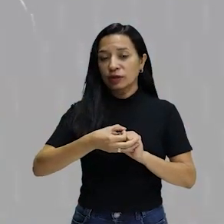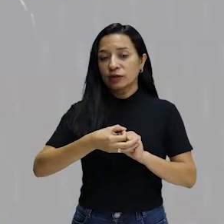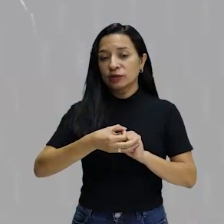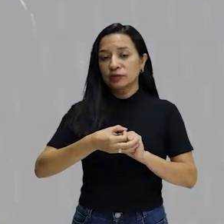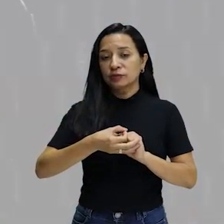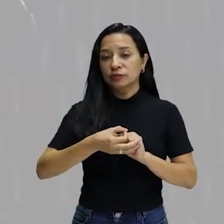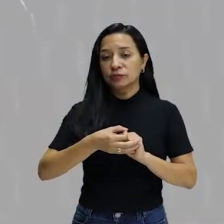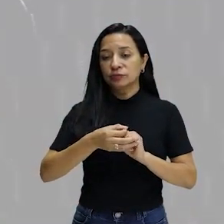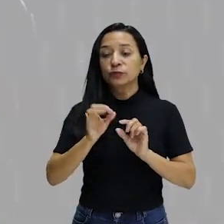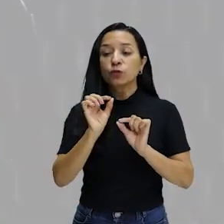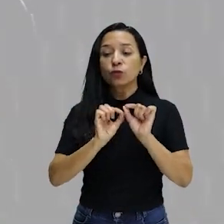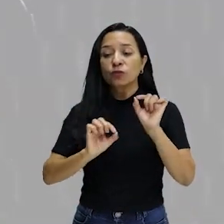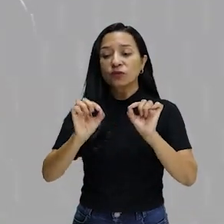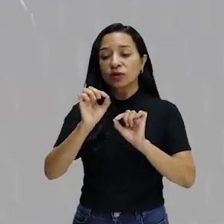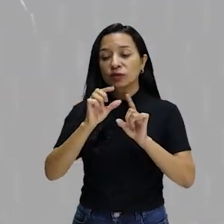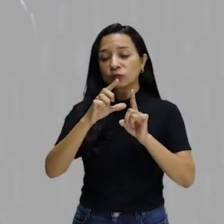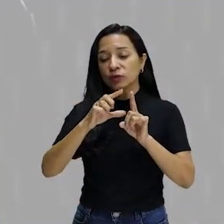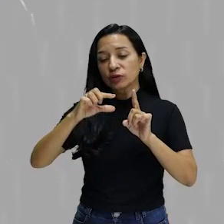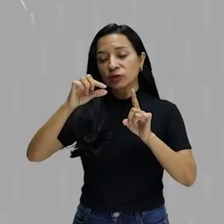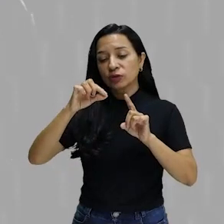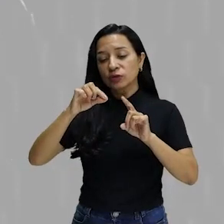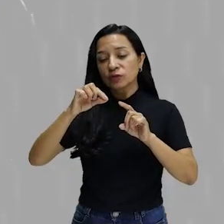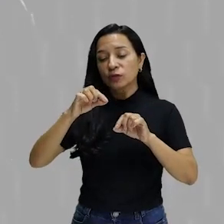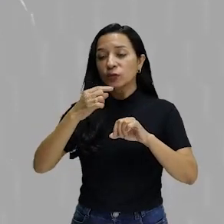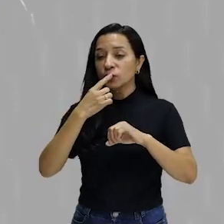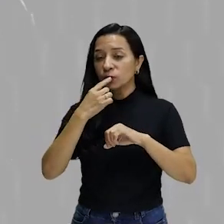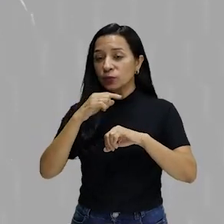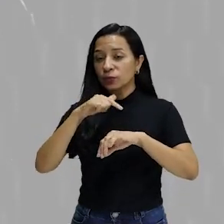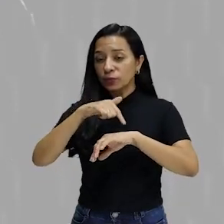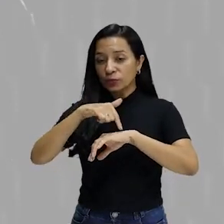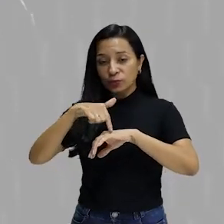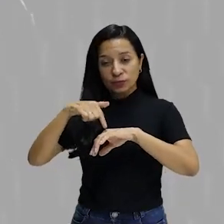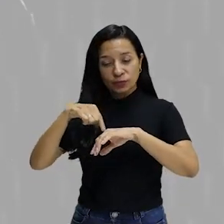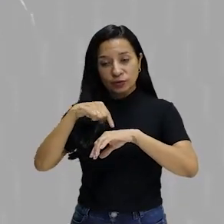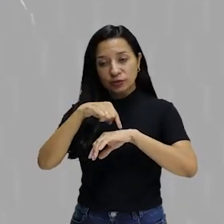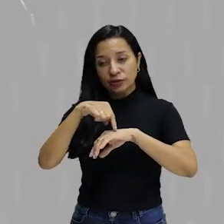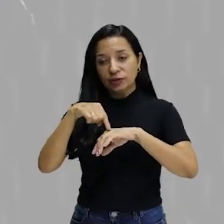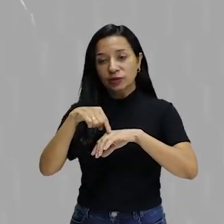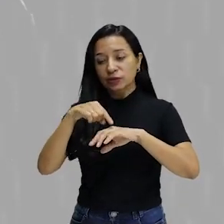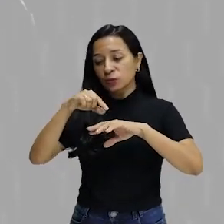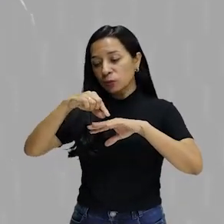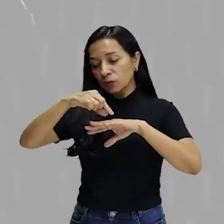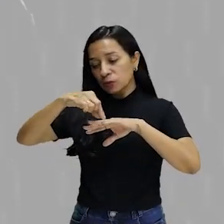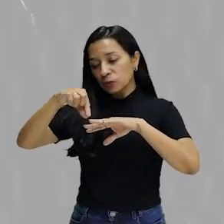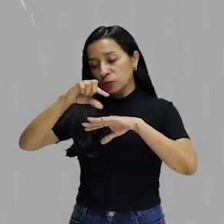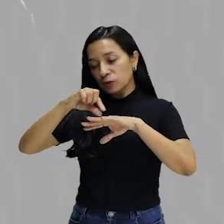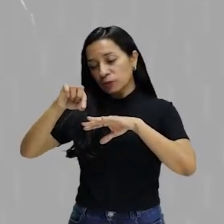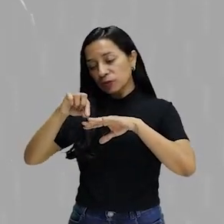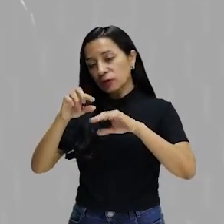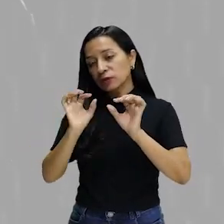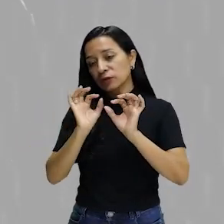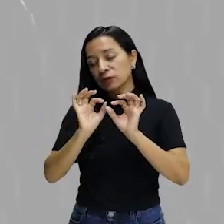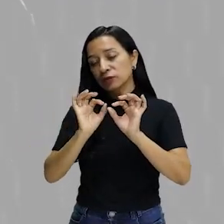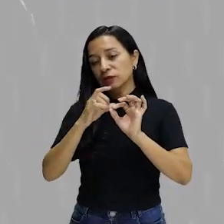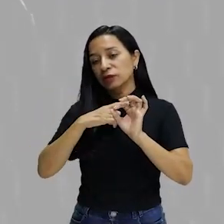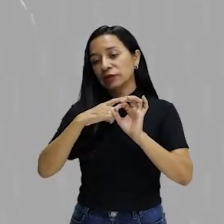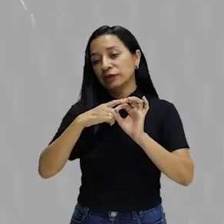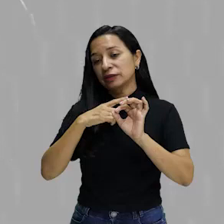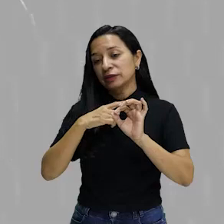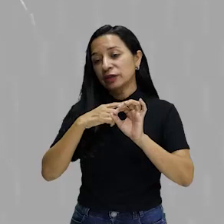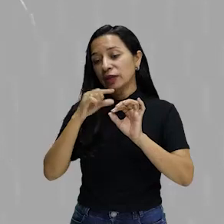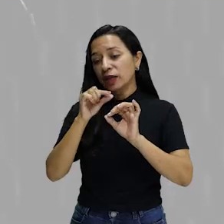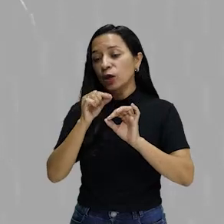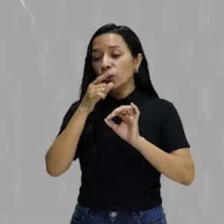o fato de que as folhas do morangueiro, nas suas extremidades, ocorre a formação de